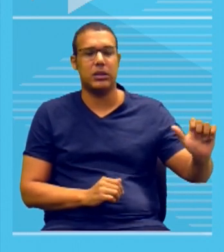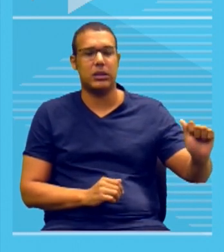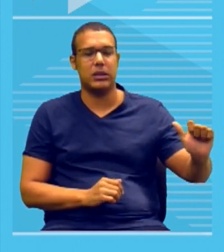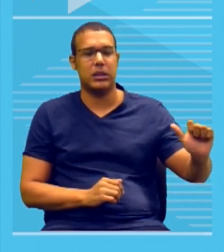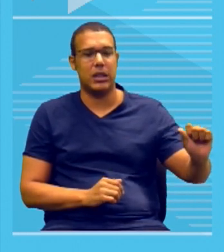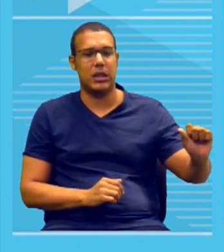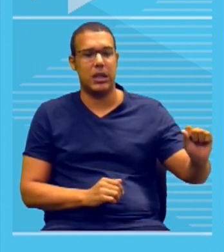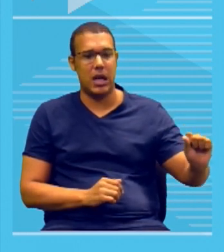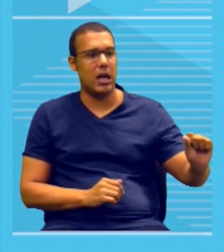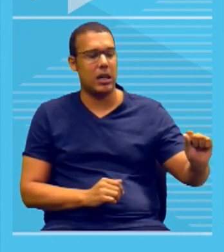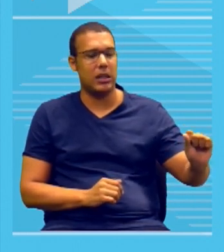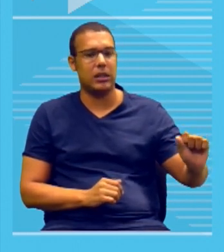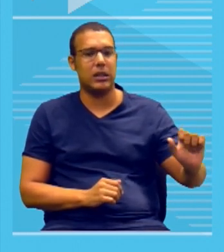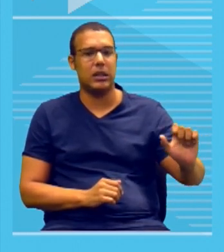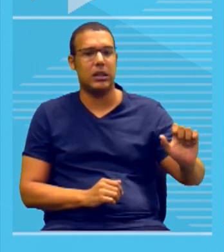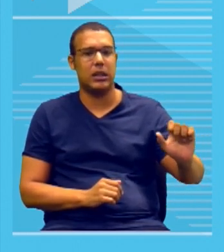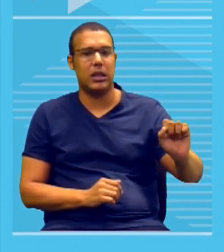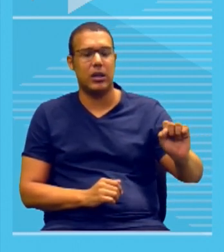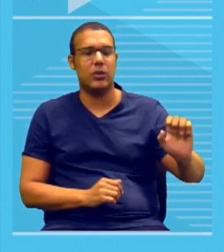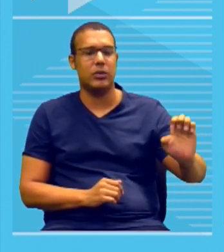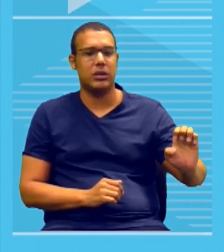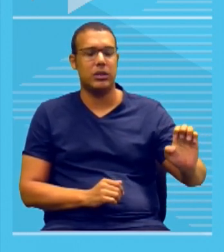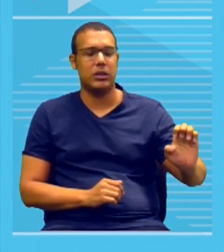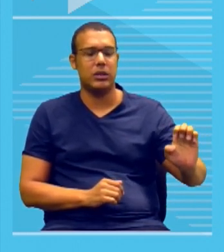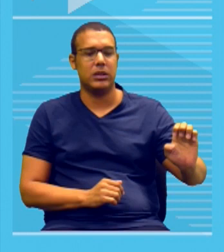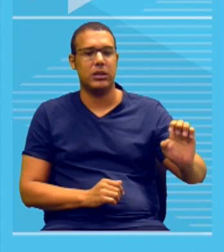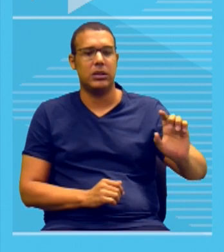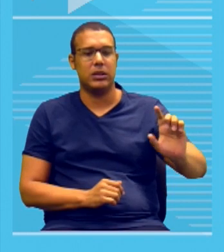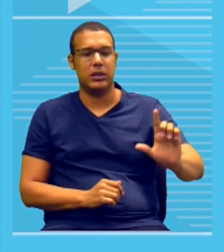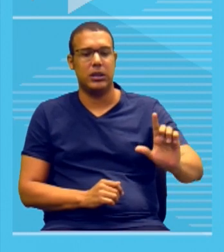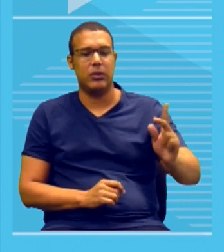o Cid novo e o yes